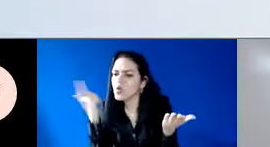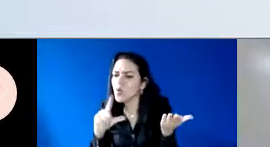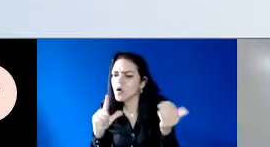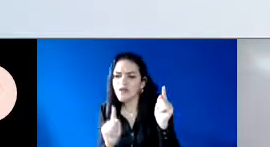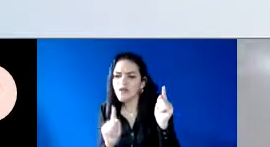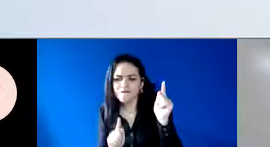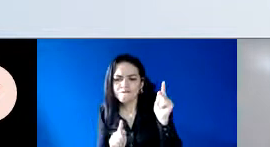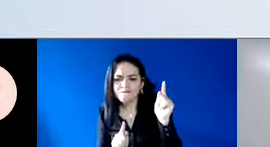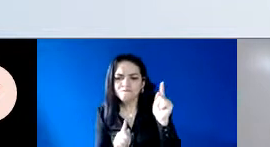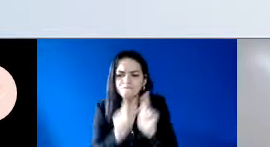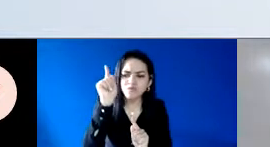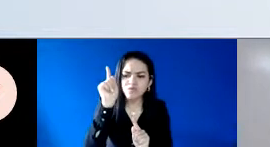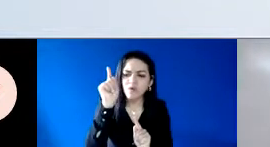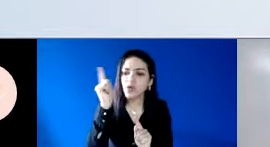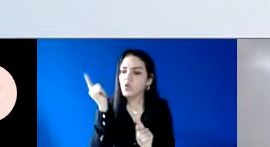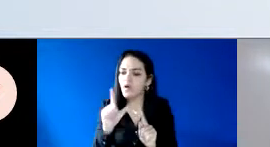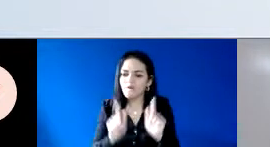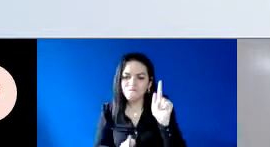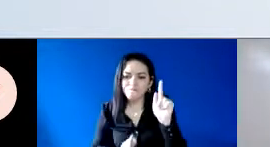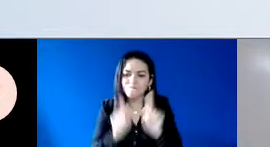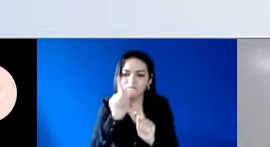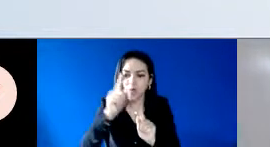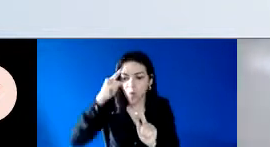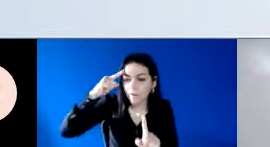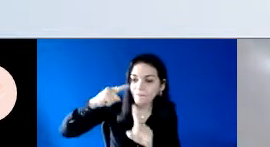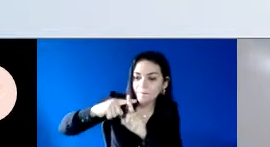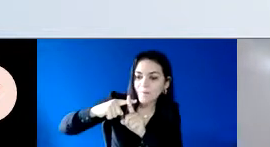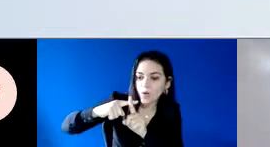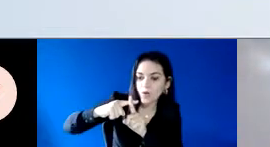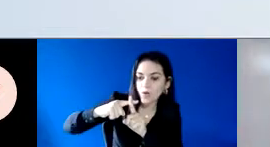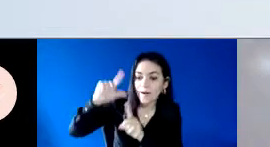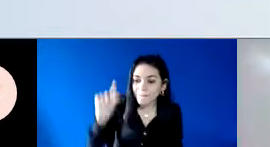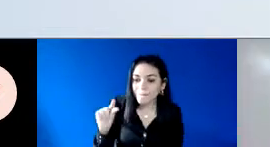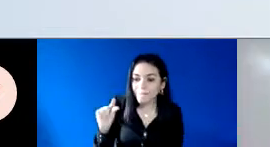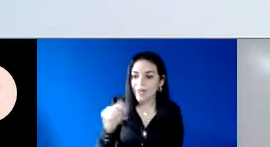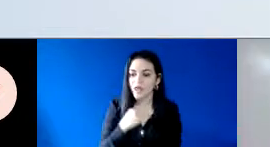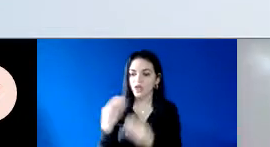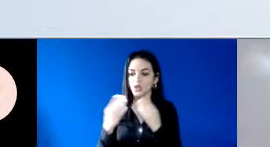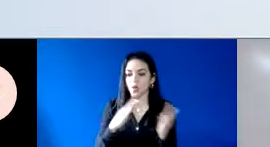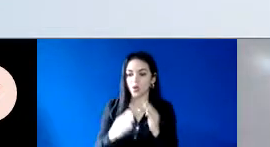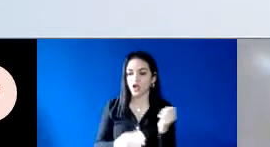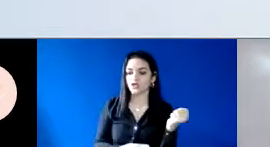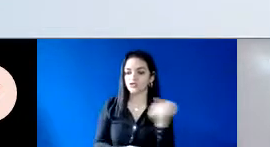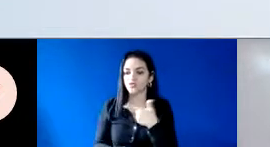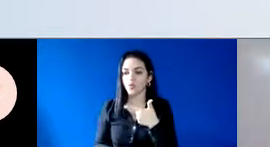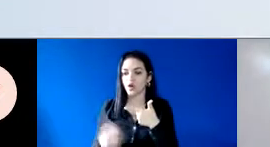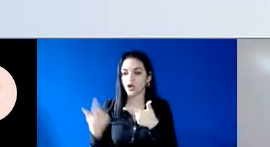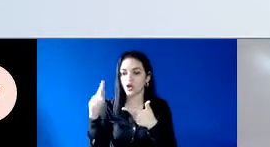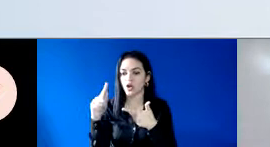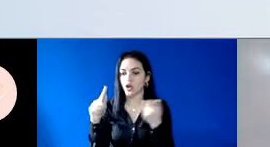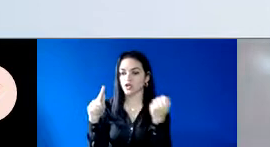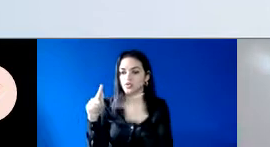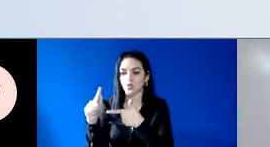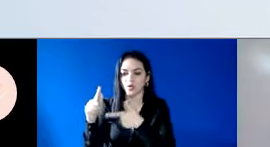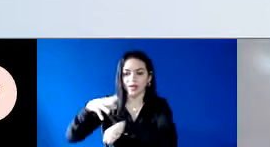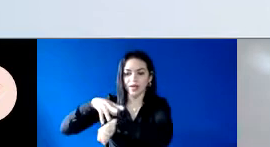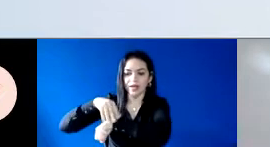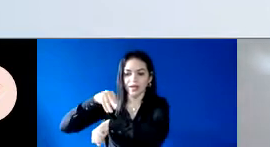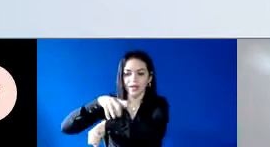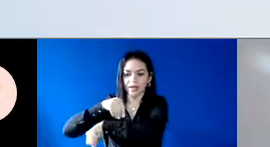superar, ou seja, superar positivamente, portanto, ter menos óbitos do que o Goiás e do que a Suécia?